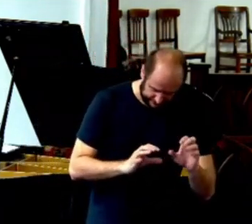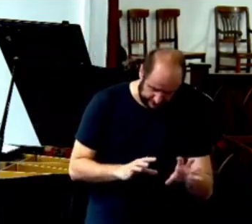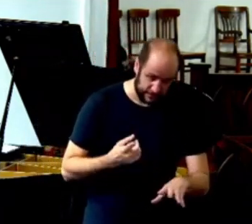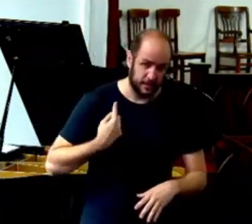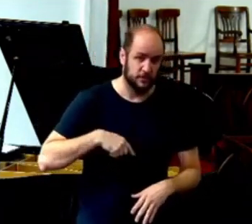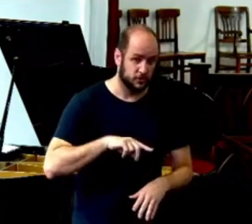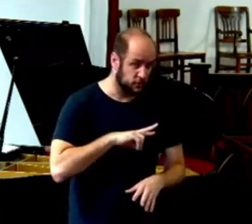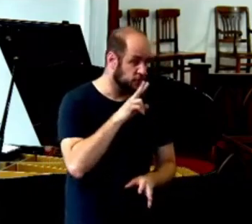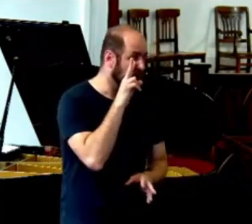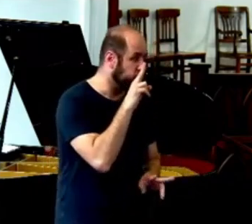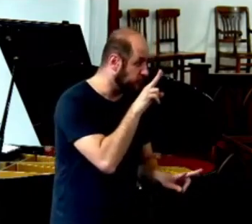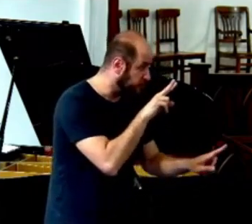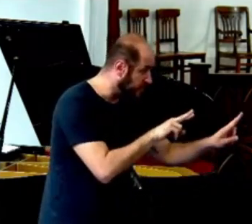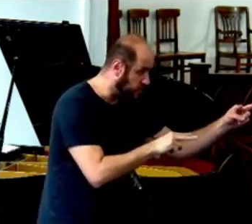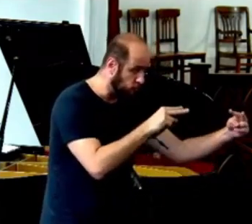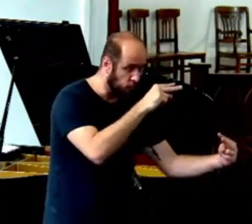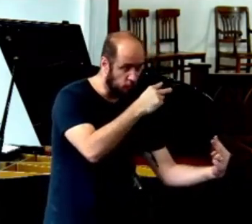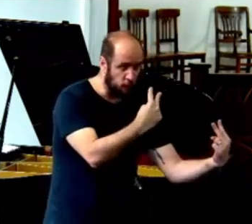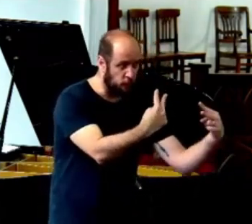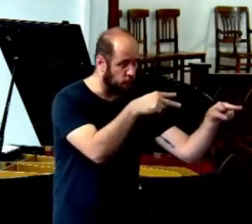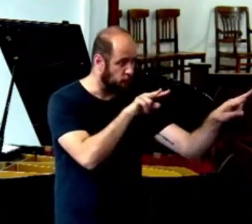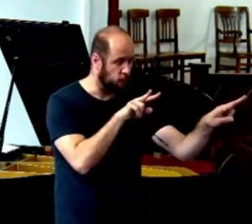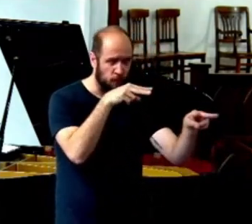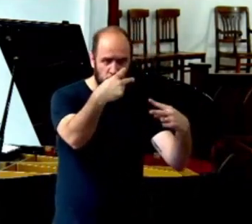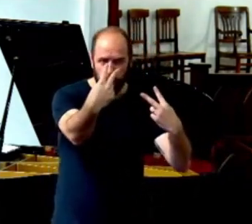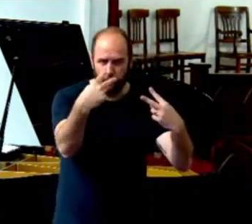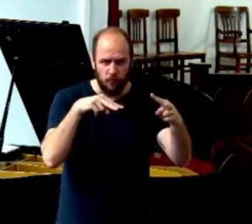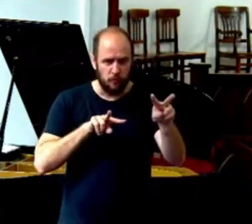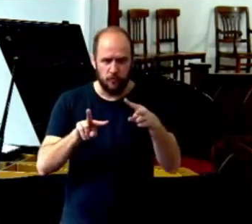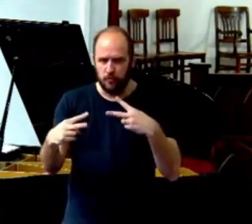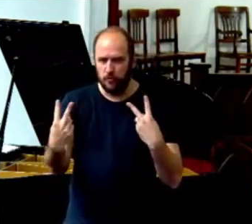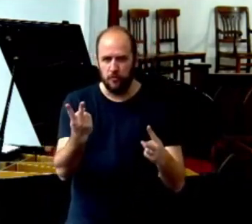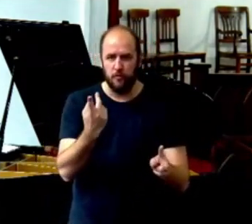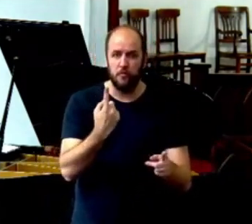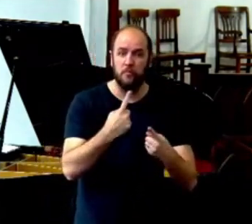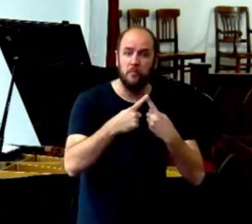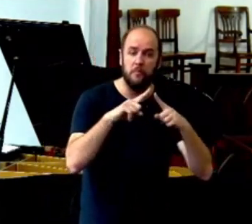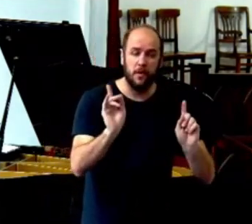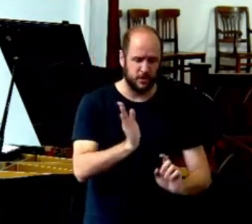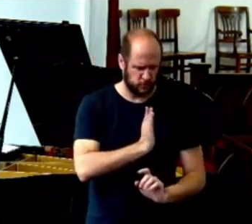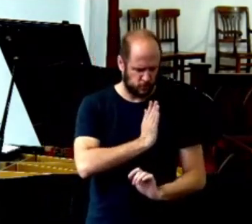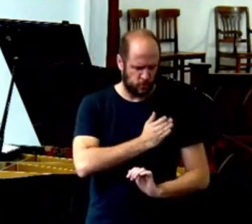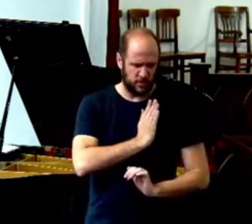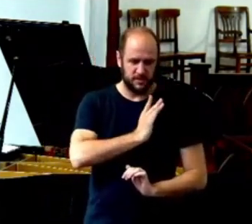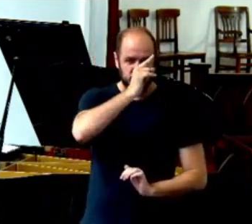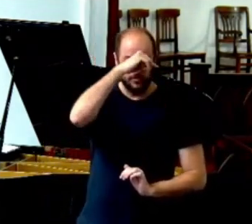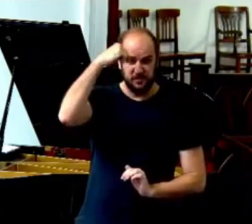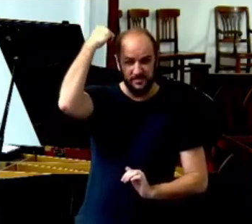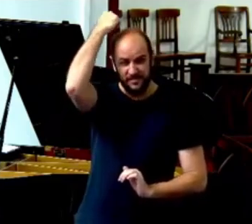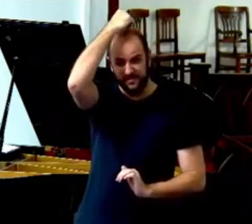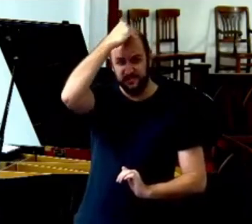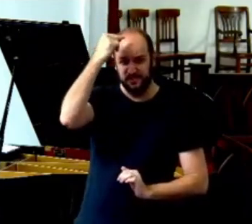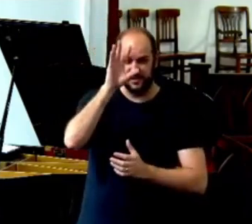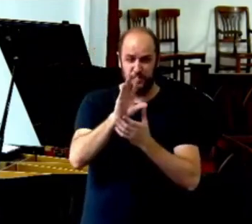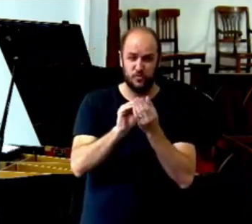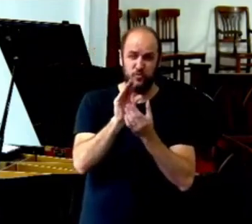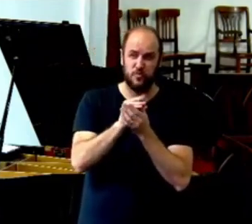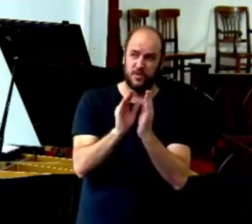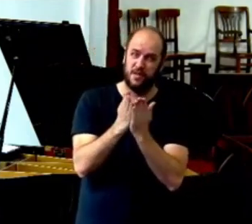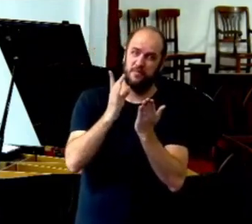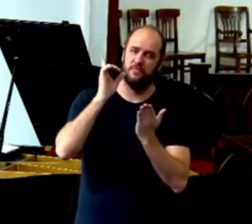olhar para a vida um do outro, com motivações santas e bíblicas e amorosas. Nós